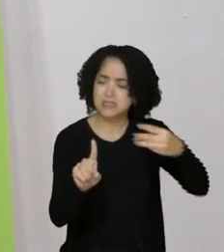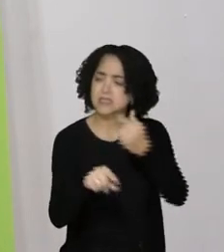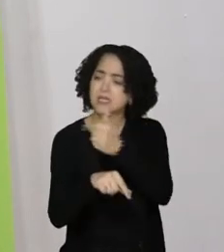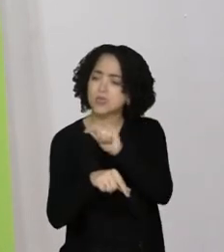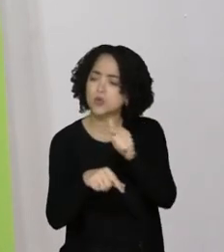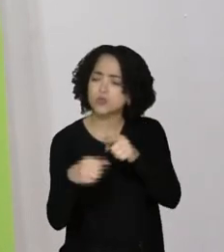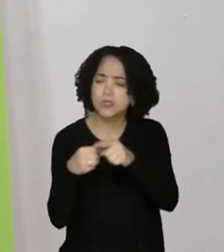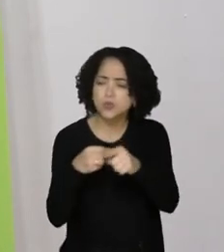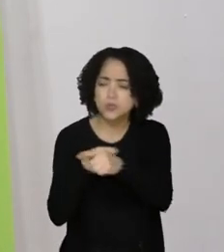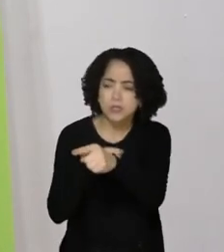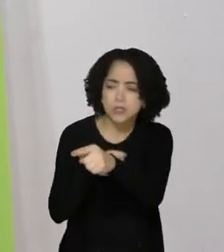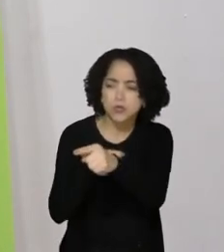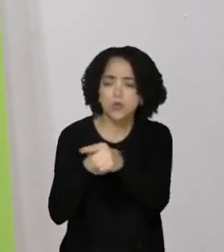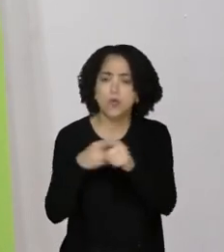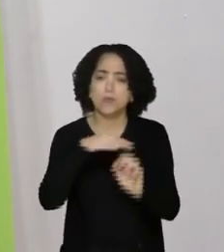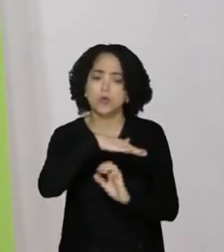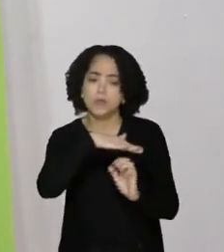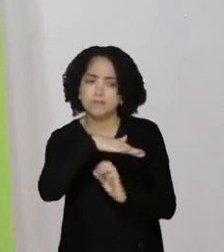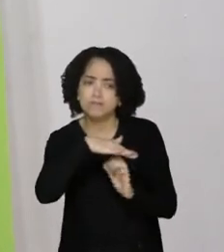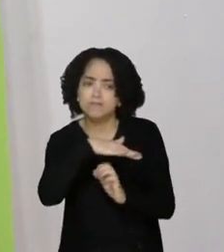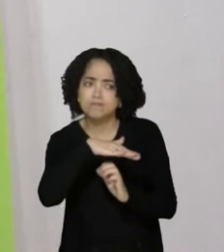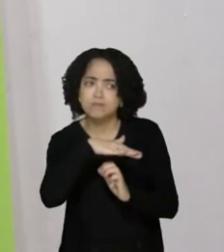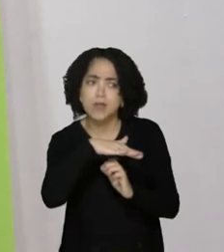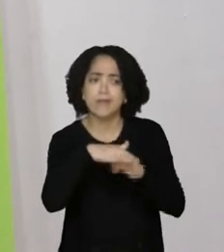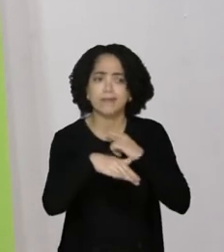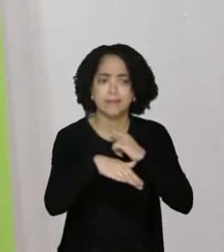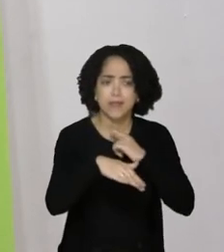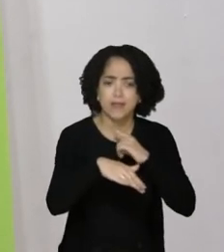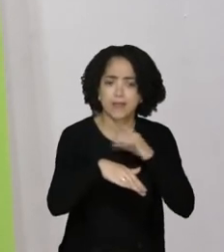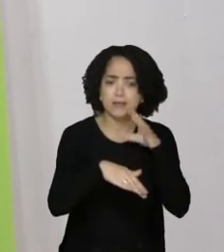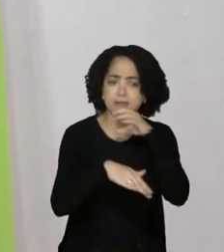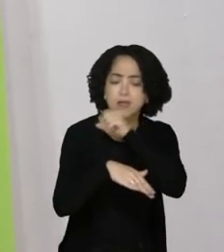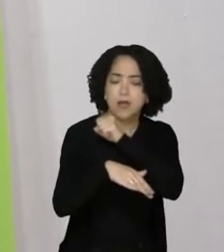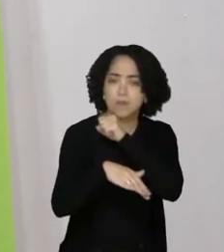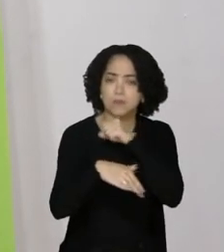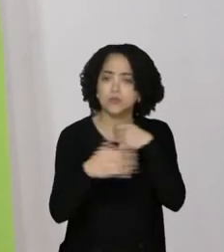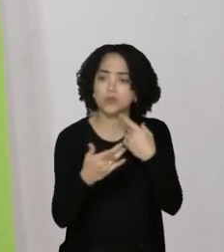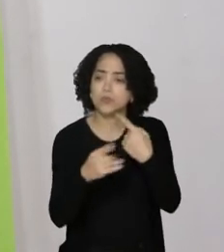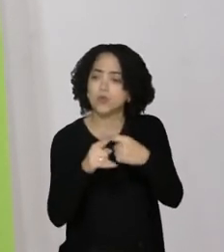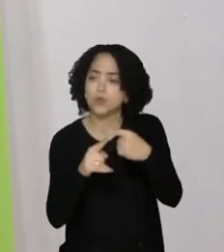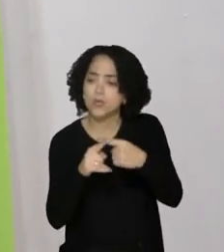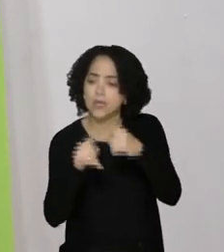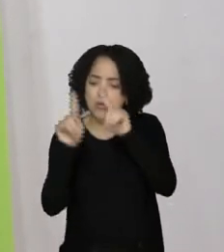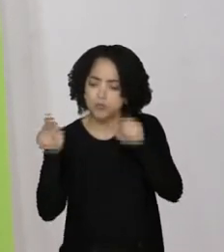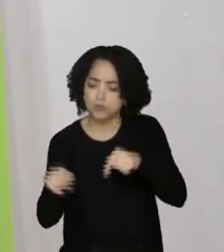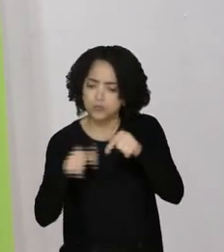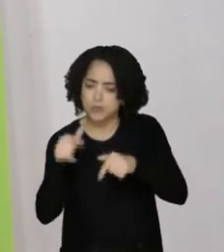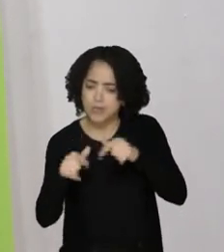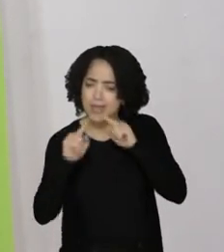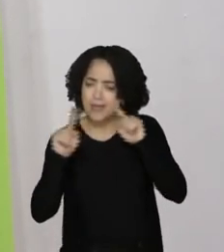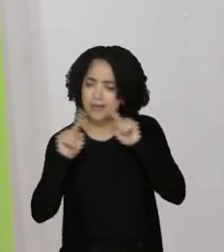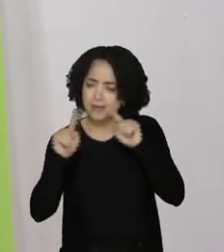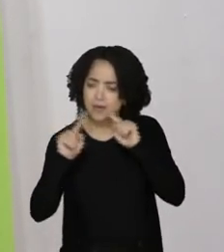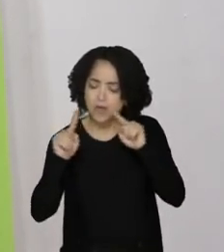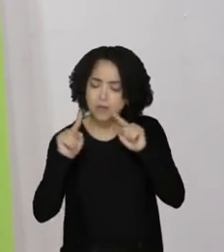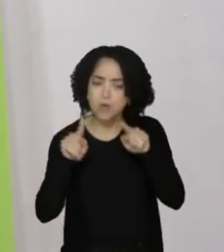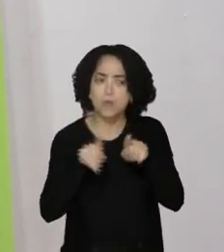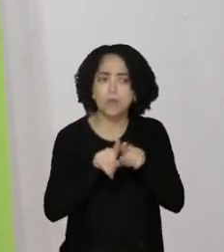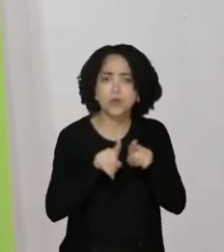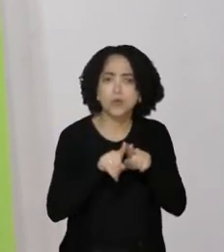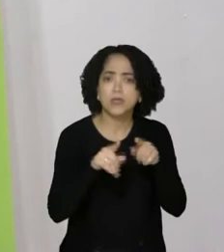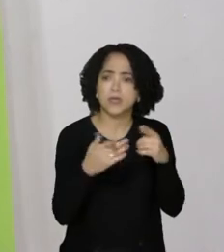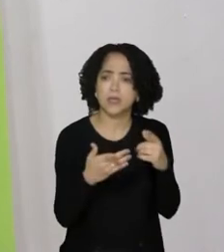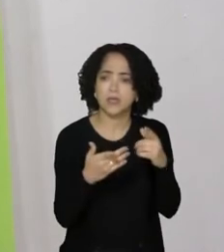algumas empresas recebem ligação imediatamente eles não recebe porque os servidores reclamam tanto da Celeste porque os usuários